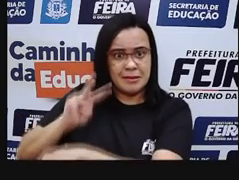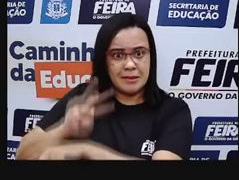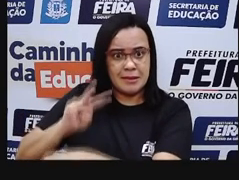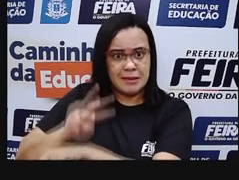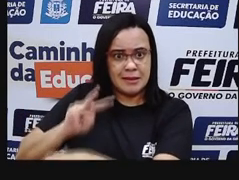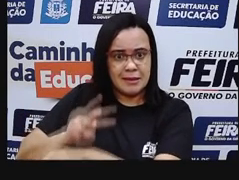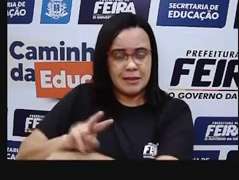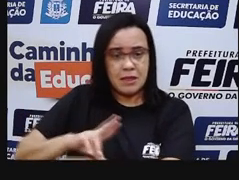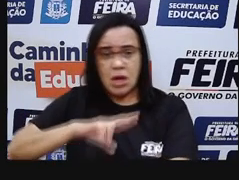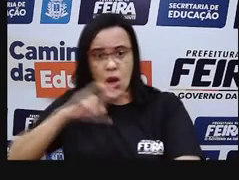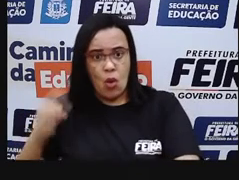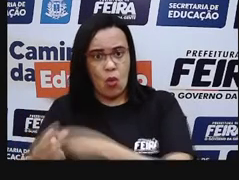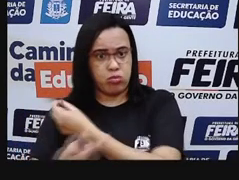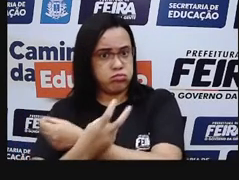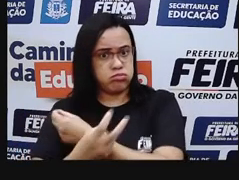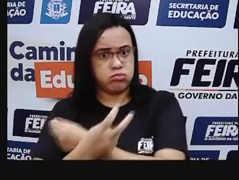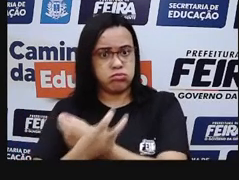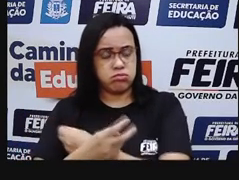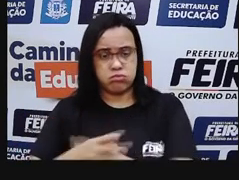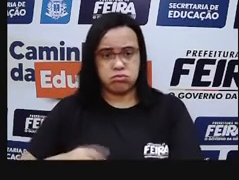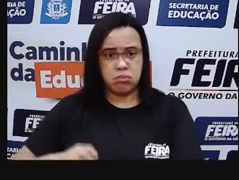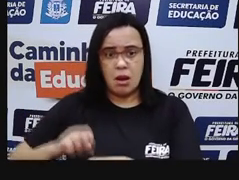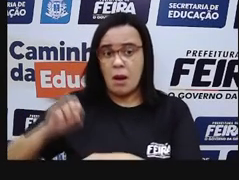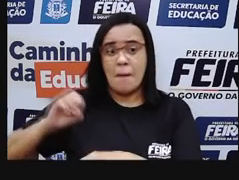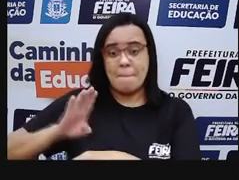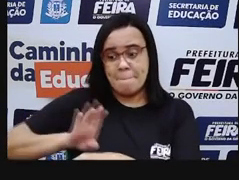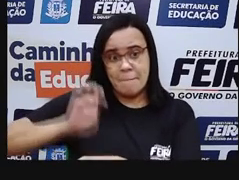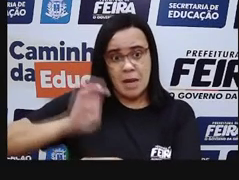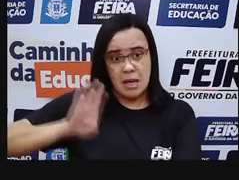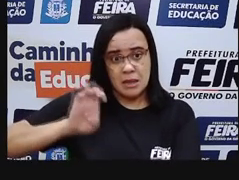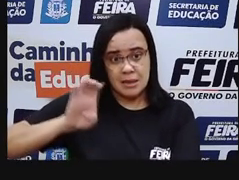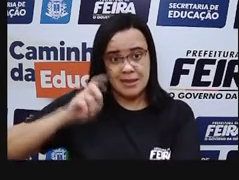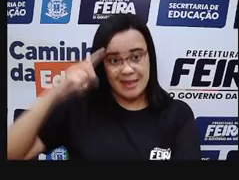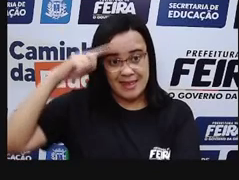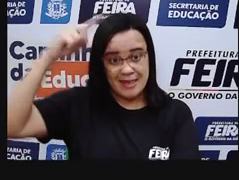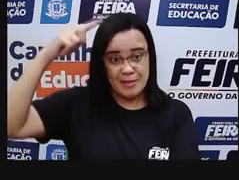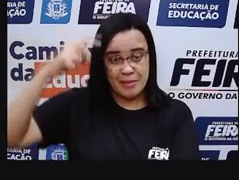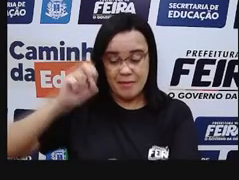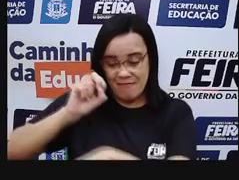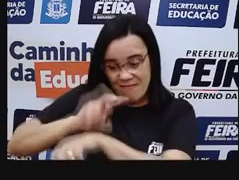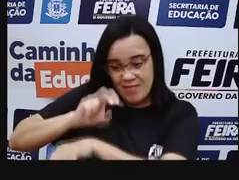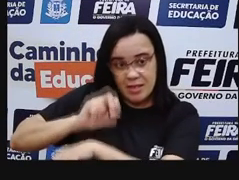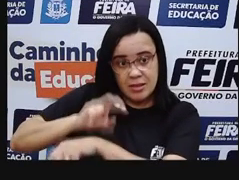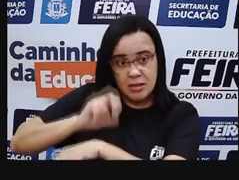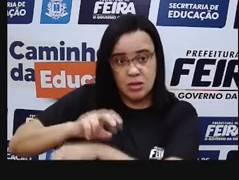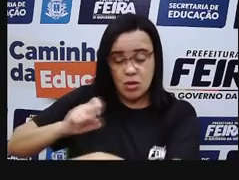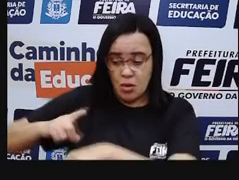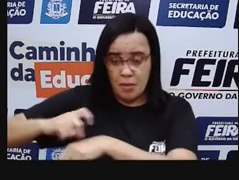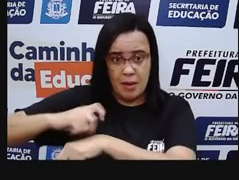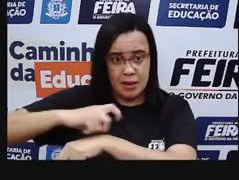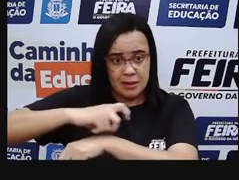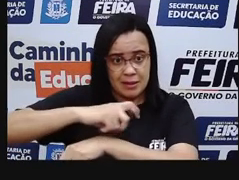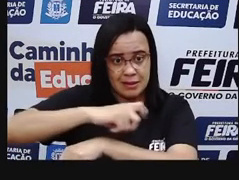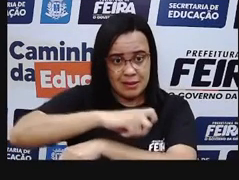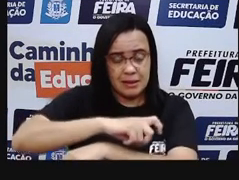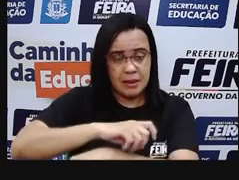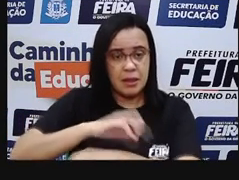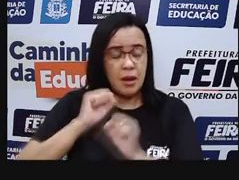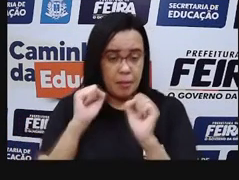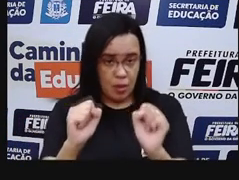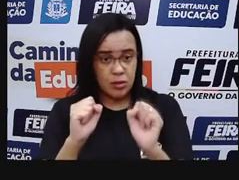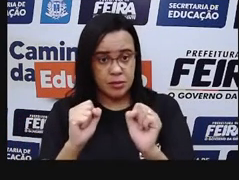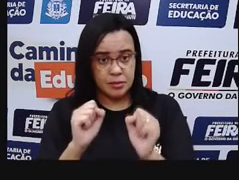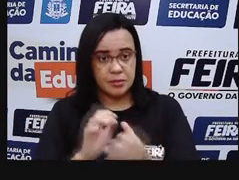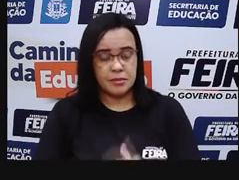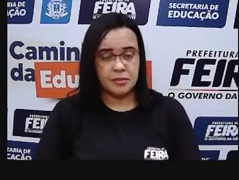vírus ou bactérias porque se a gente observar aqui ó fazendo essa representação aqui de cada